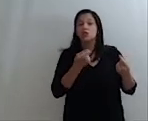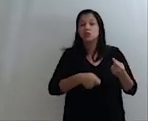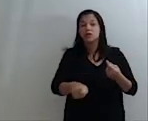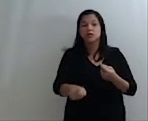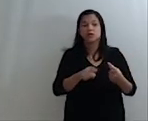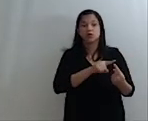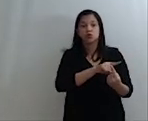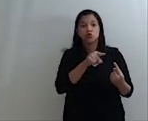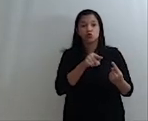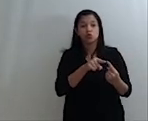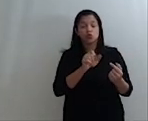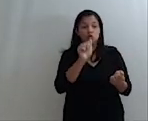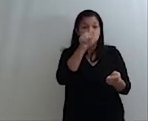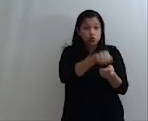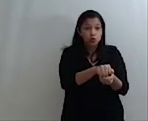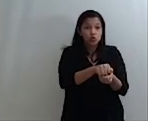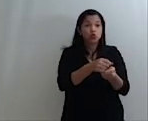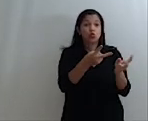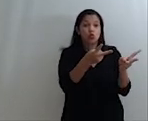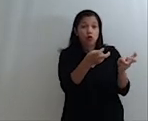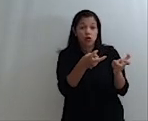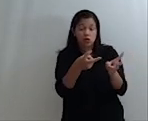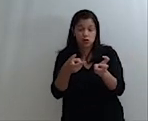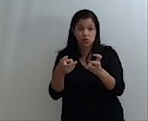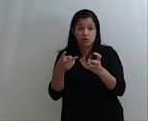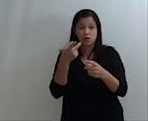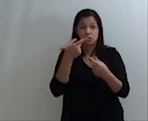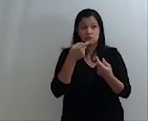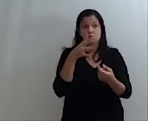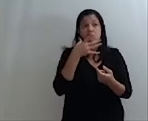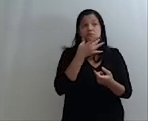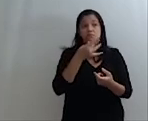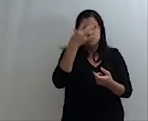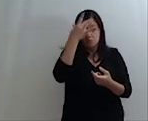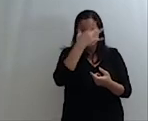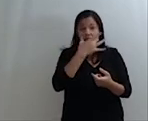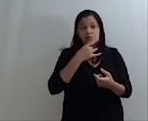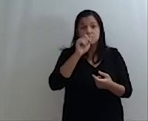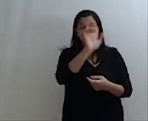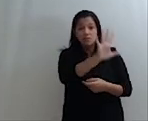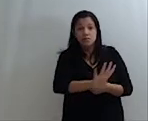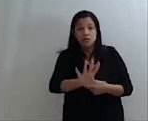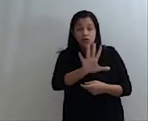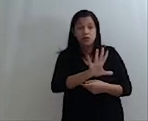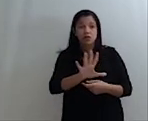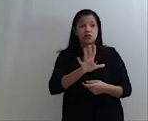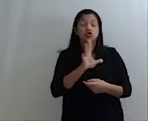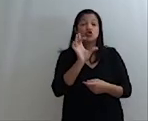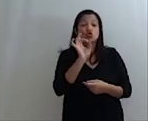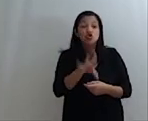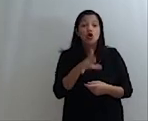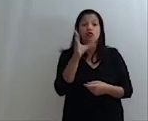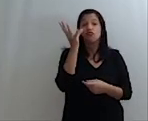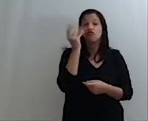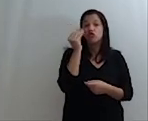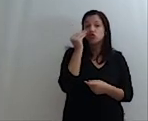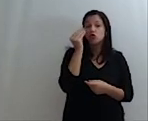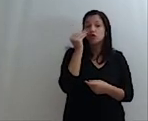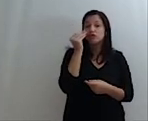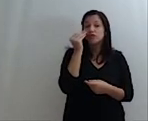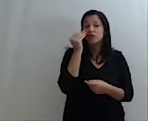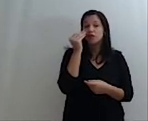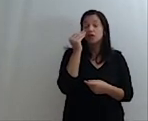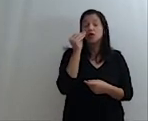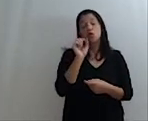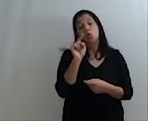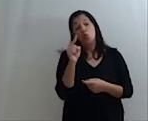reconhecimento e Quarto e último reconhecimento do suspeito por mera exibição de fotografias ou fotografia